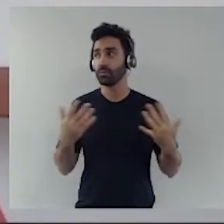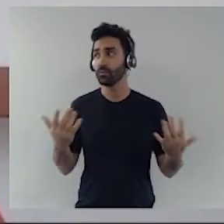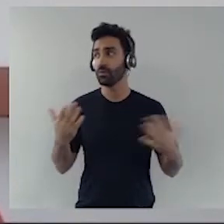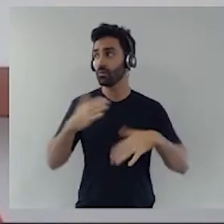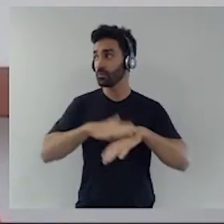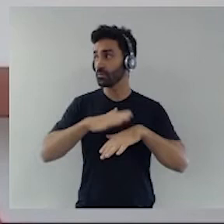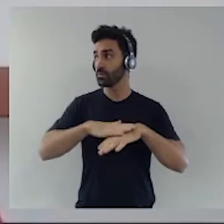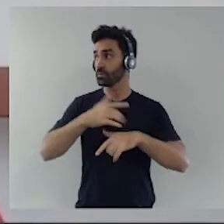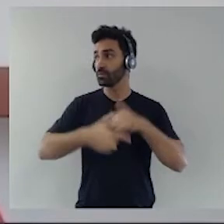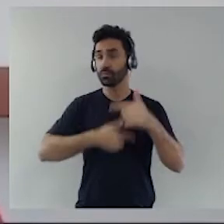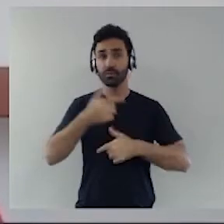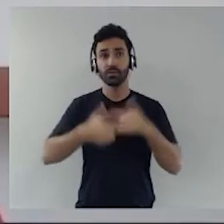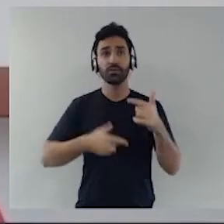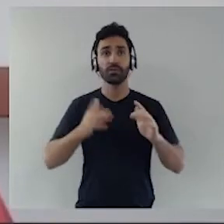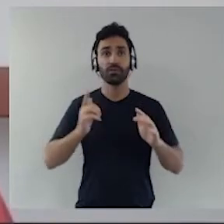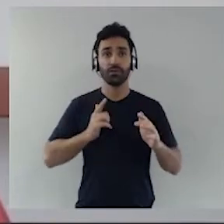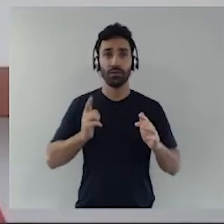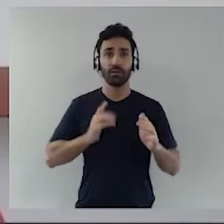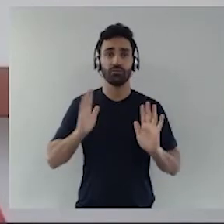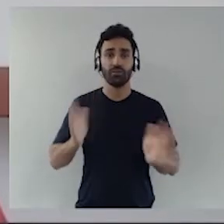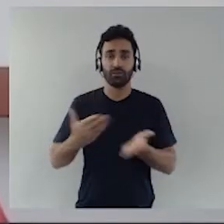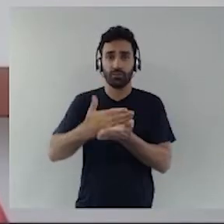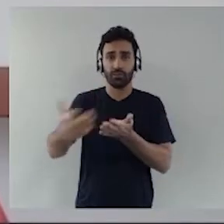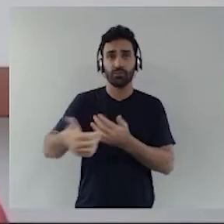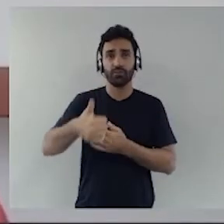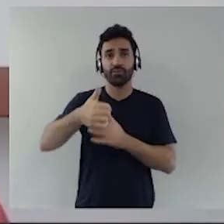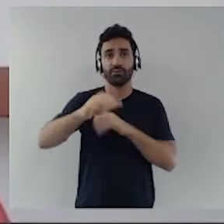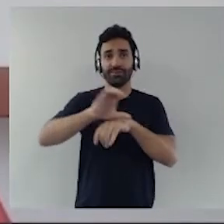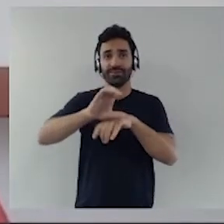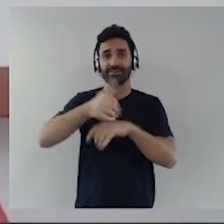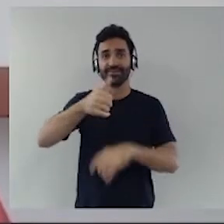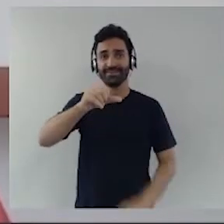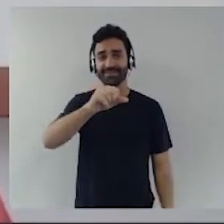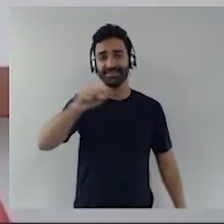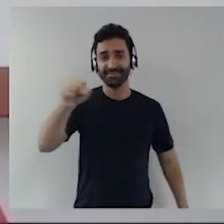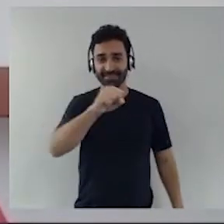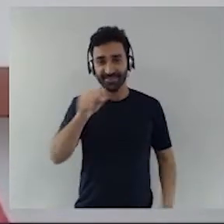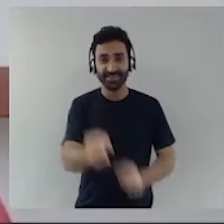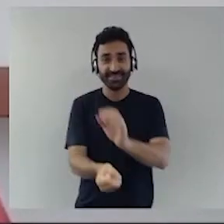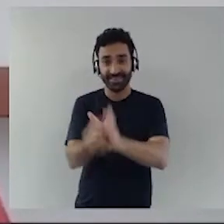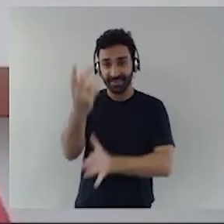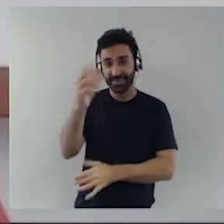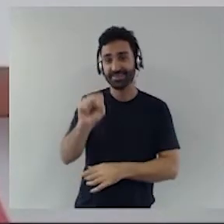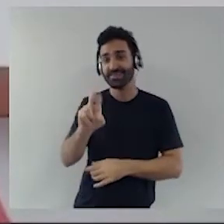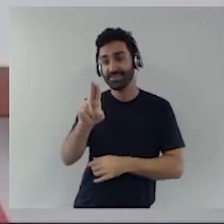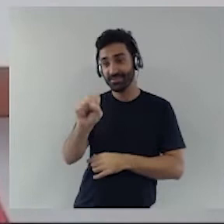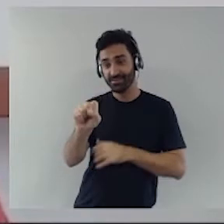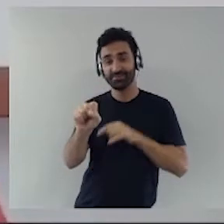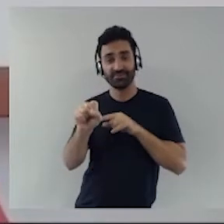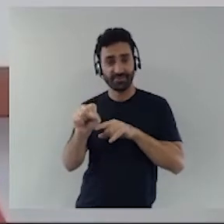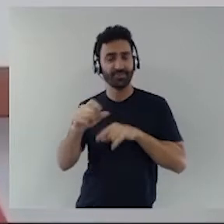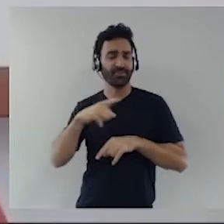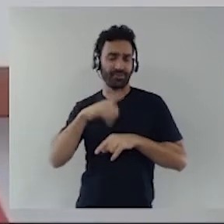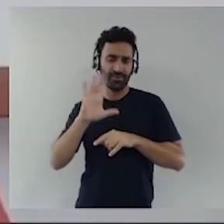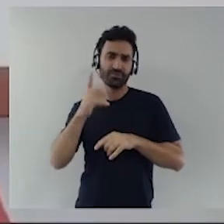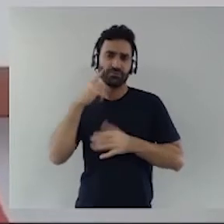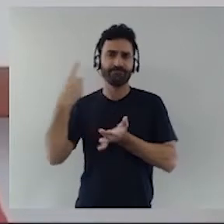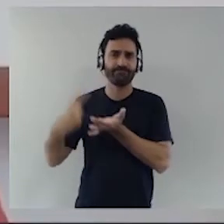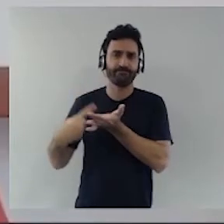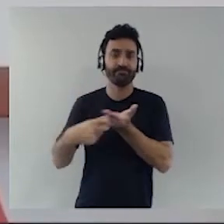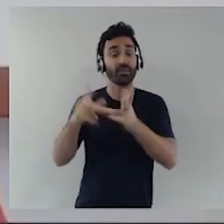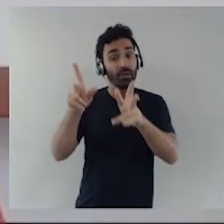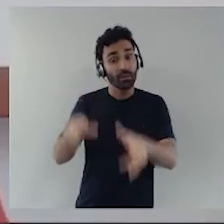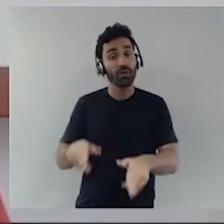acquação ela é de a constituição de 1988 com a criação do sus em que surgiu o entendimento